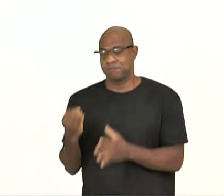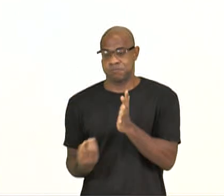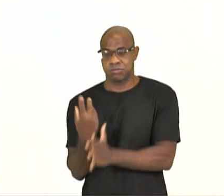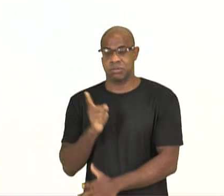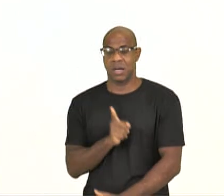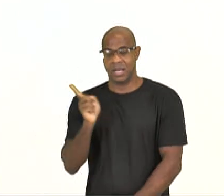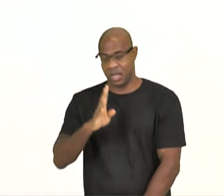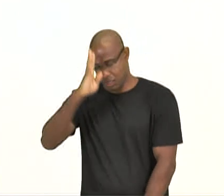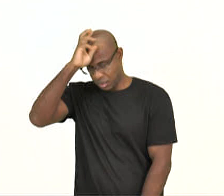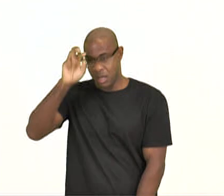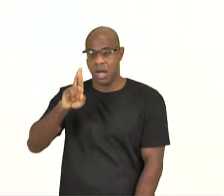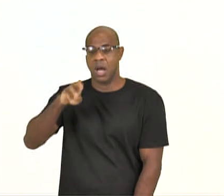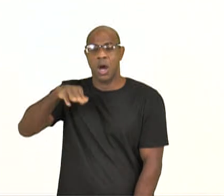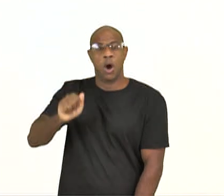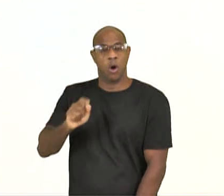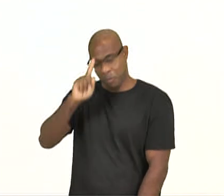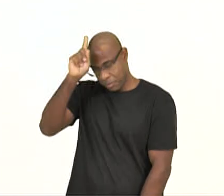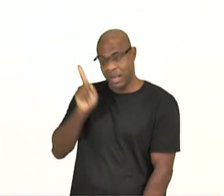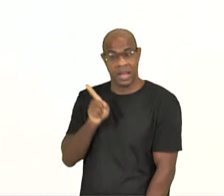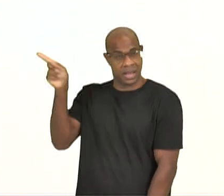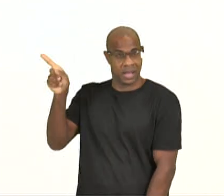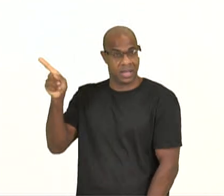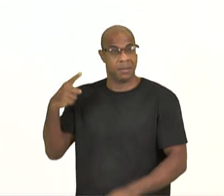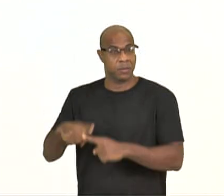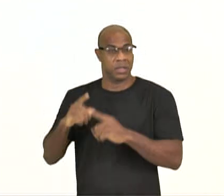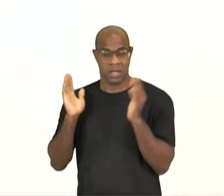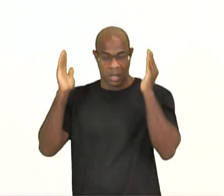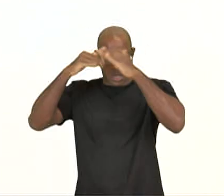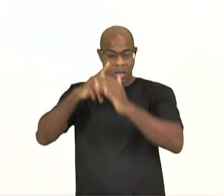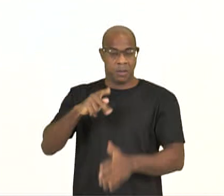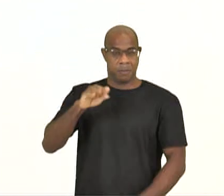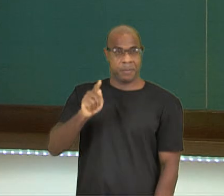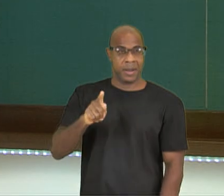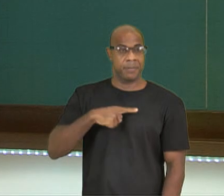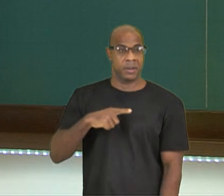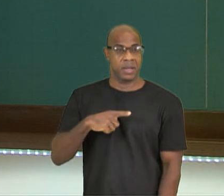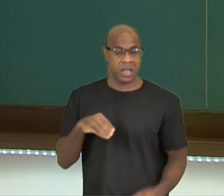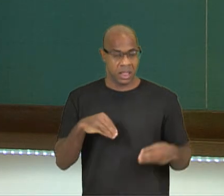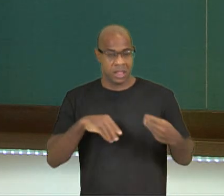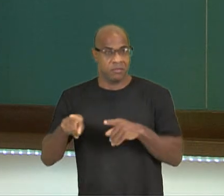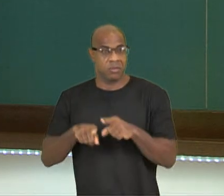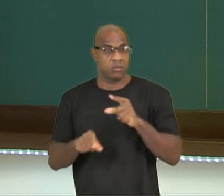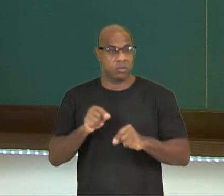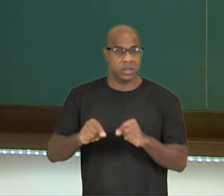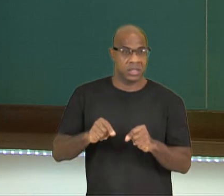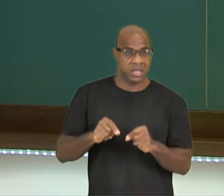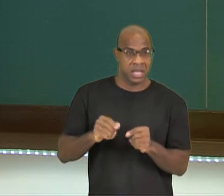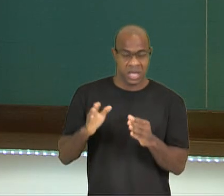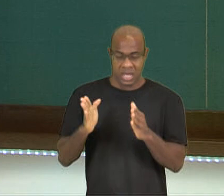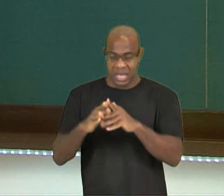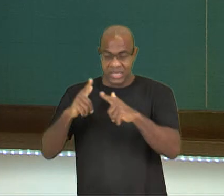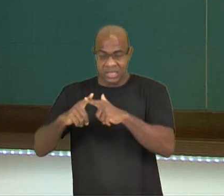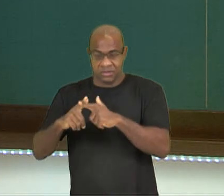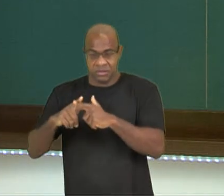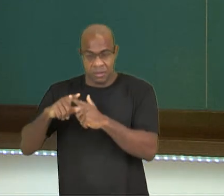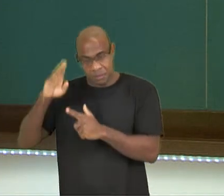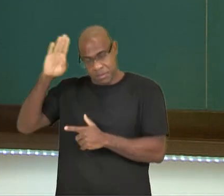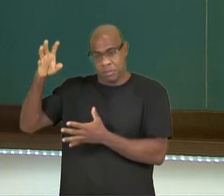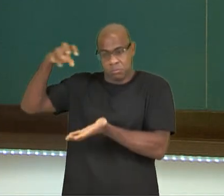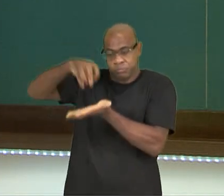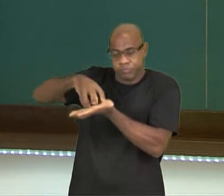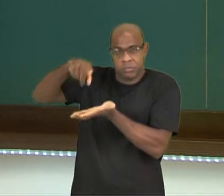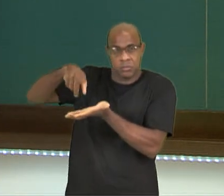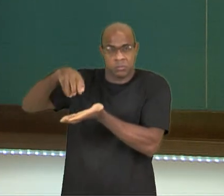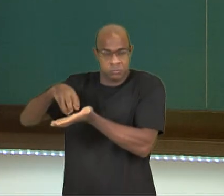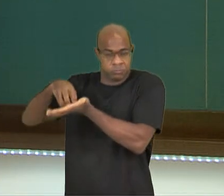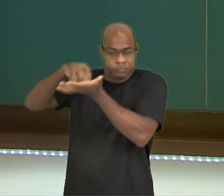Porque o rei da França levou a sede da igreja para